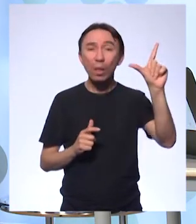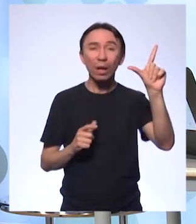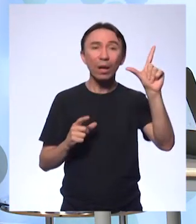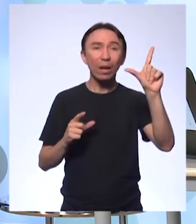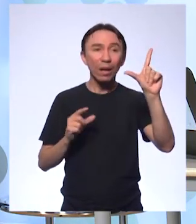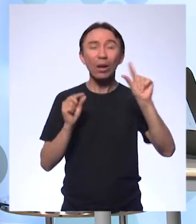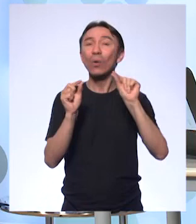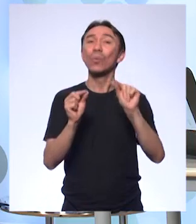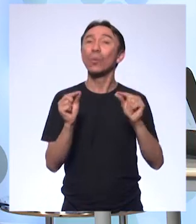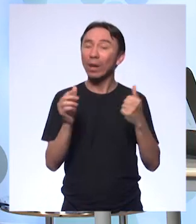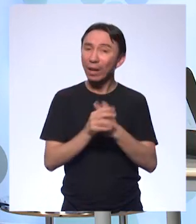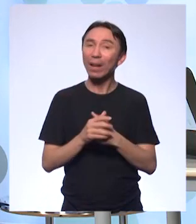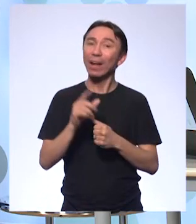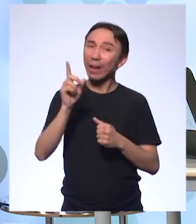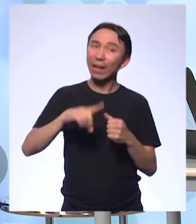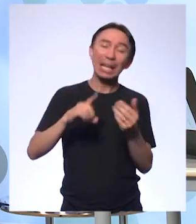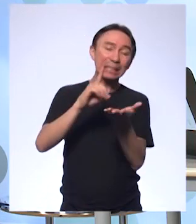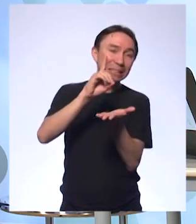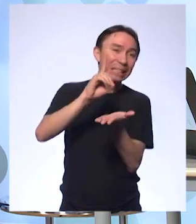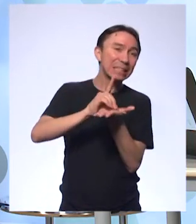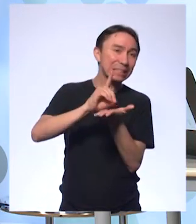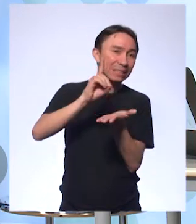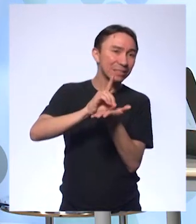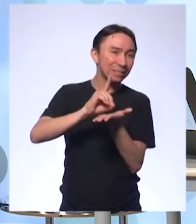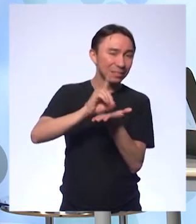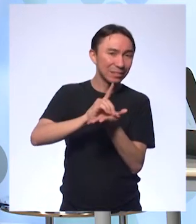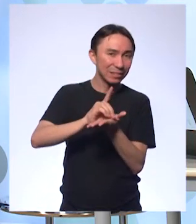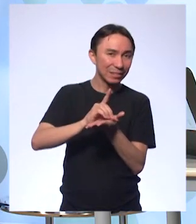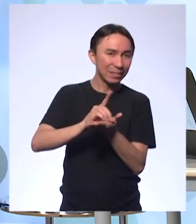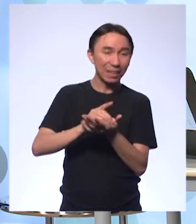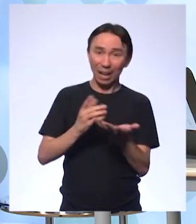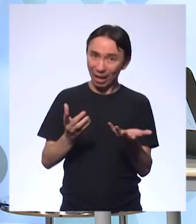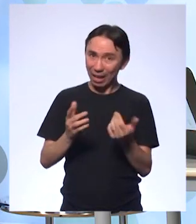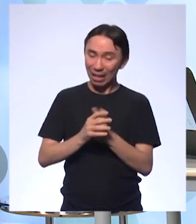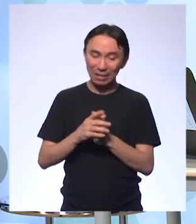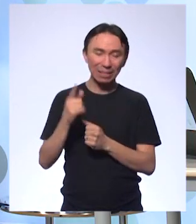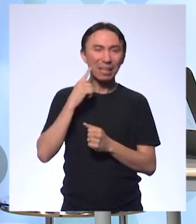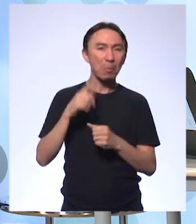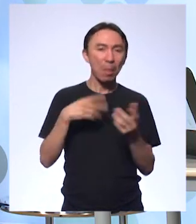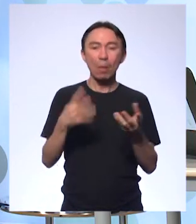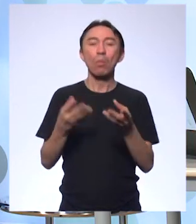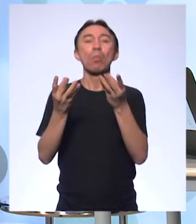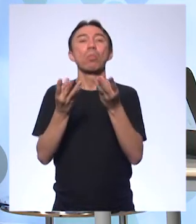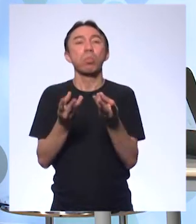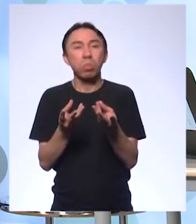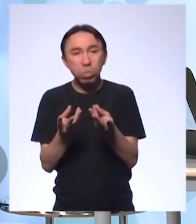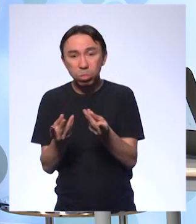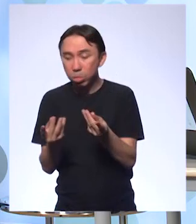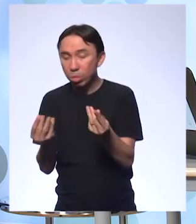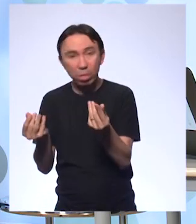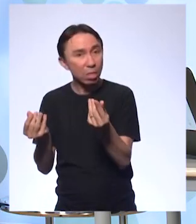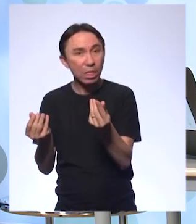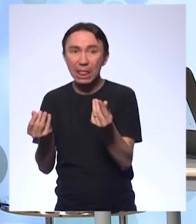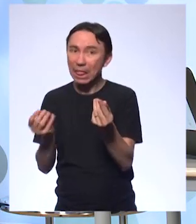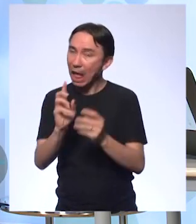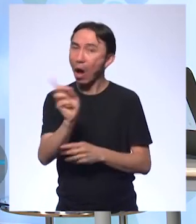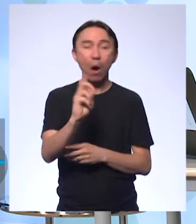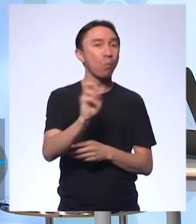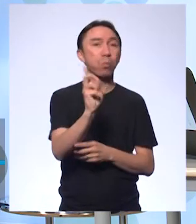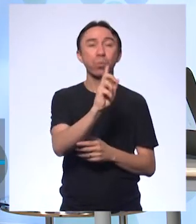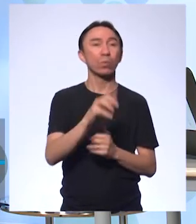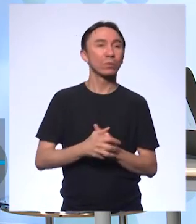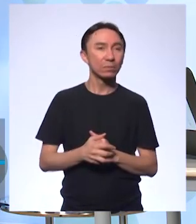aqui, devido à densidade, e elas não são solúveis, né? Vocês devem lembrar, numa aula aí passada que nós